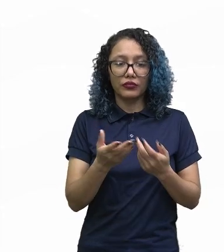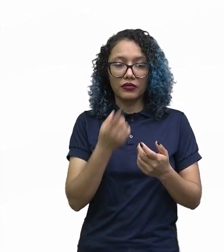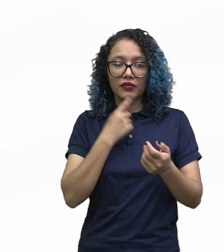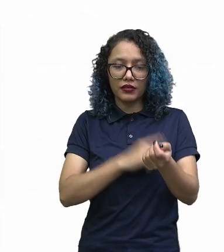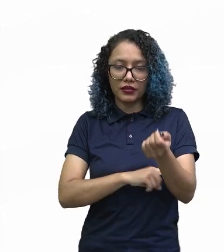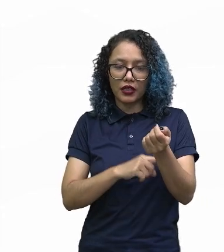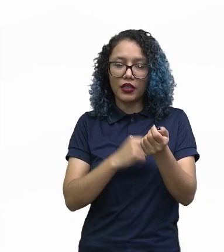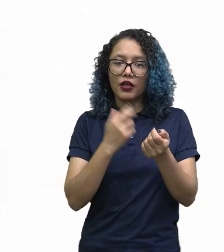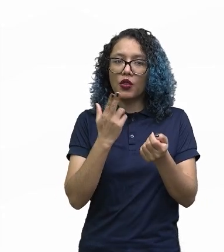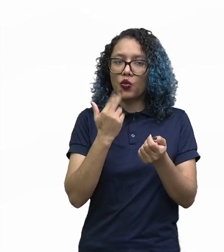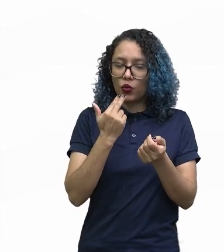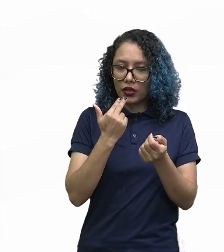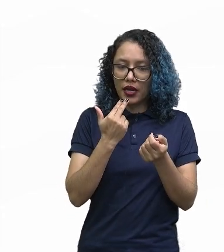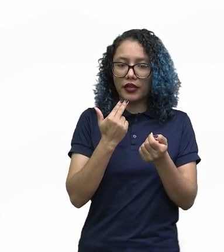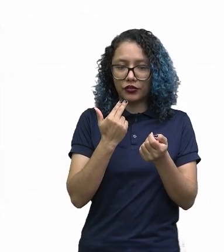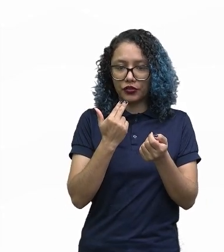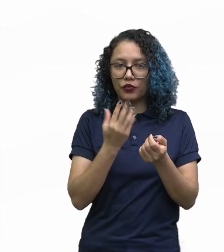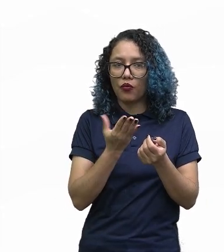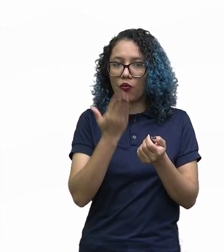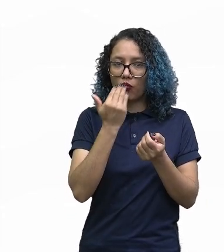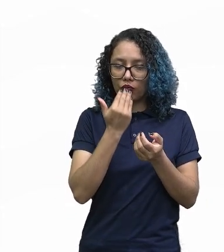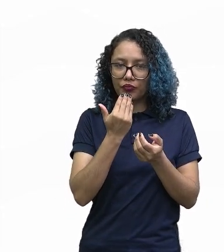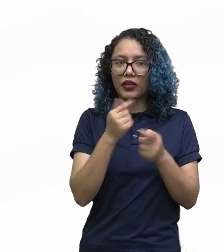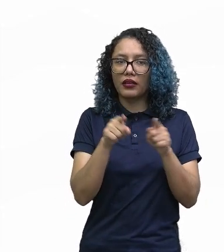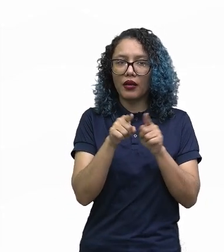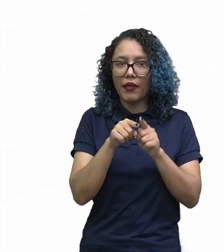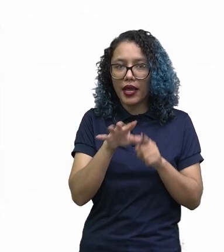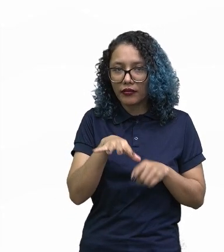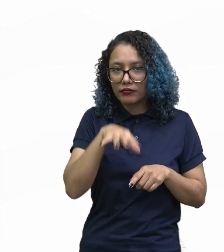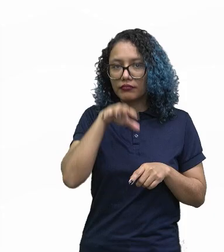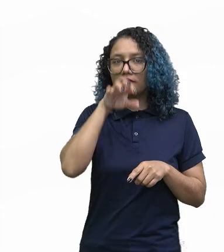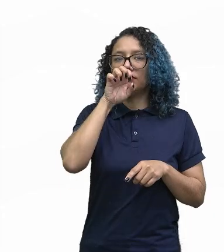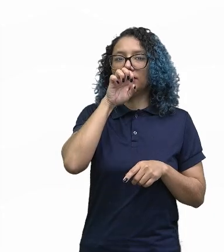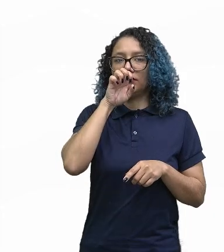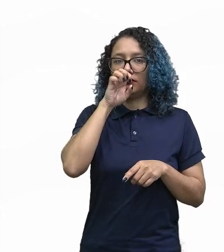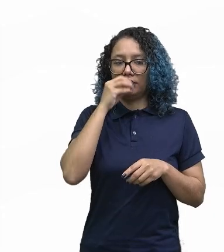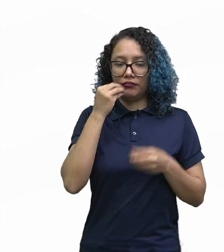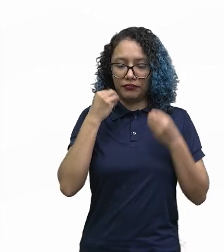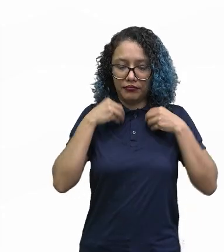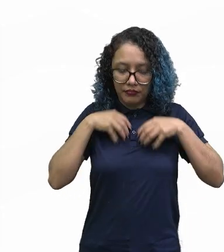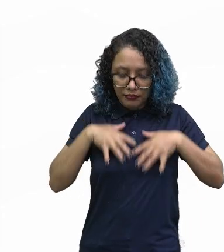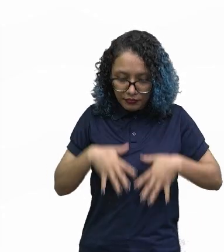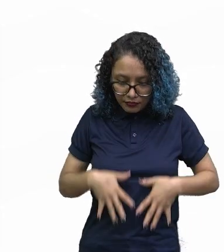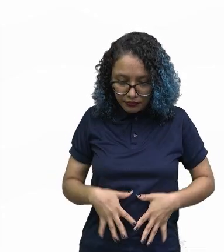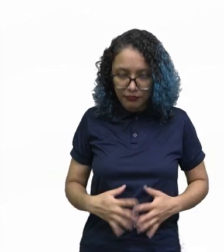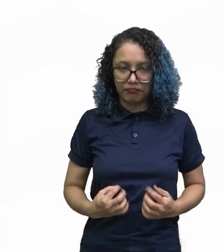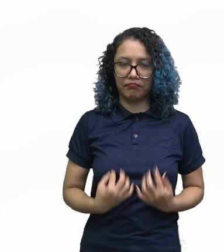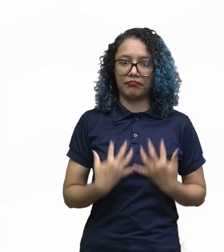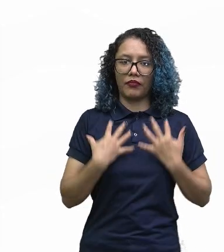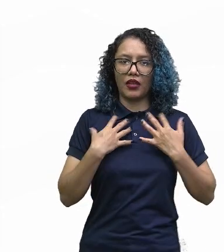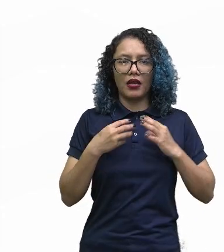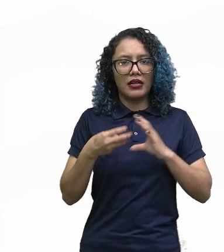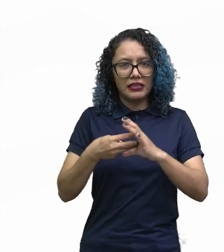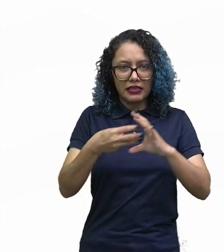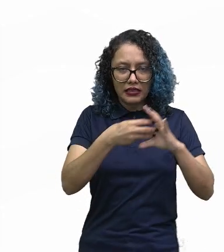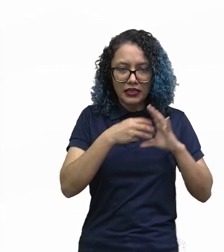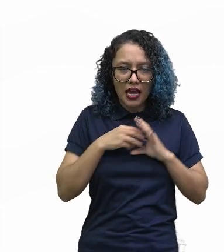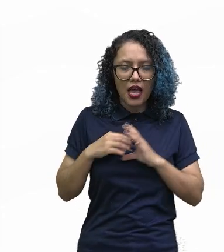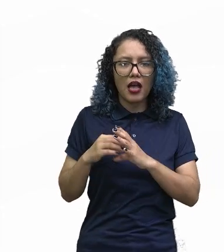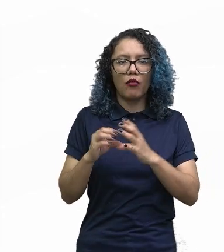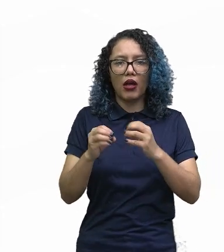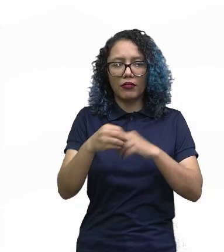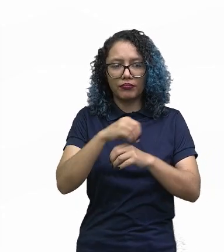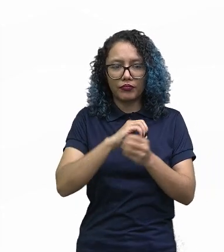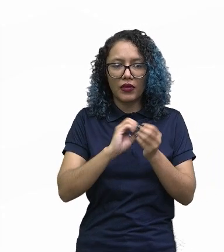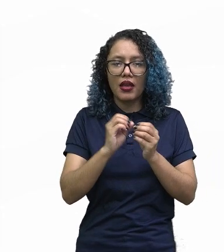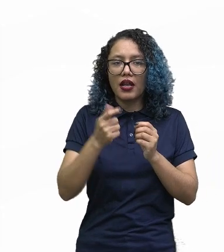da alimentação e os gases da respiração, os quais chegam às células, onde irá ocorrer a transformação